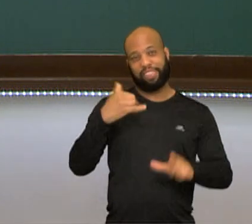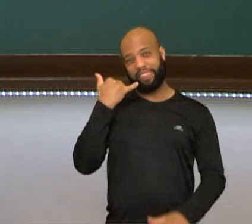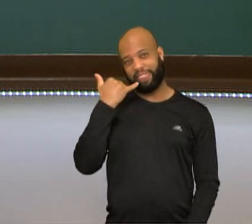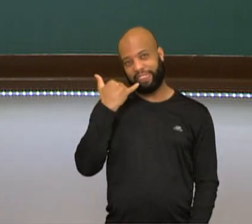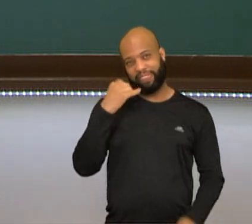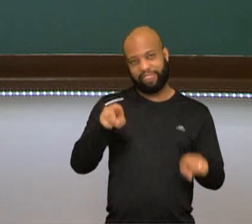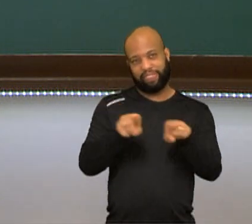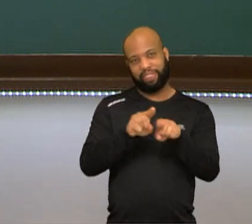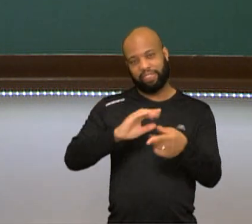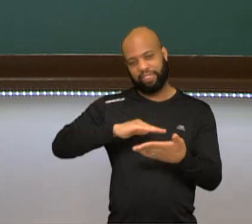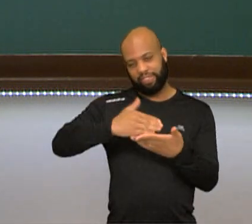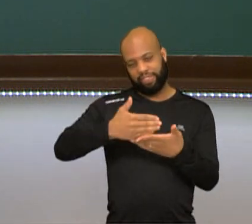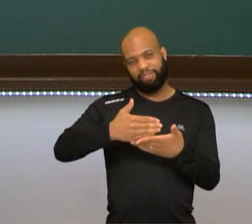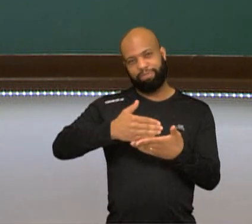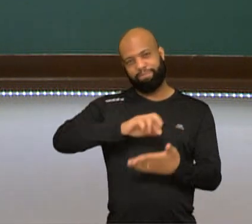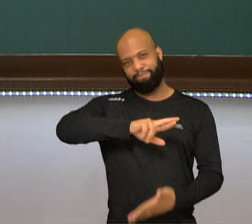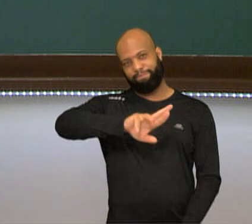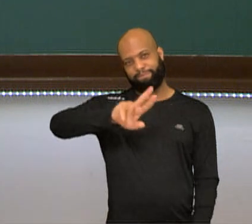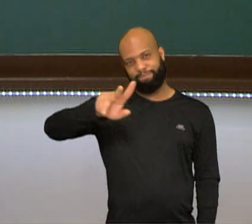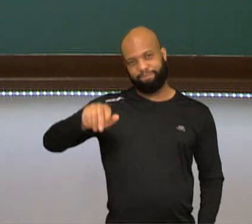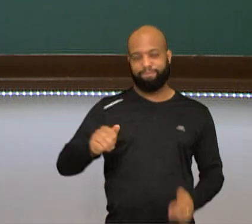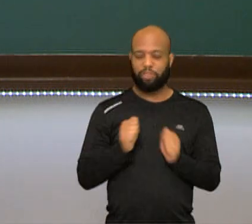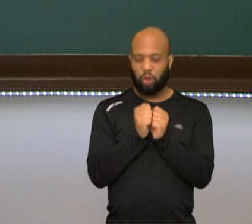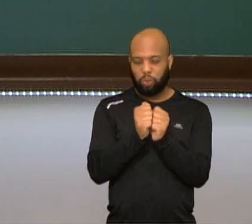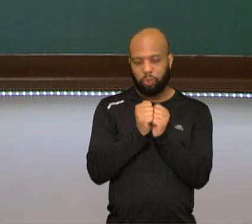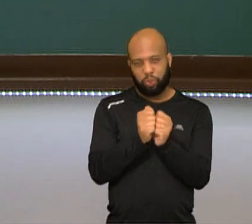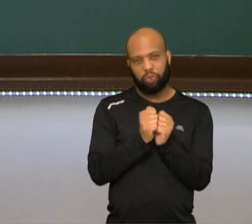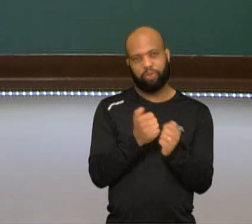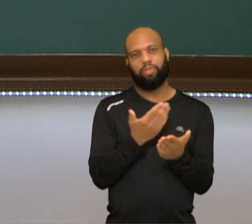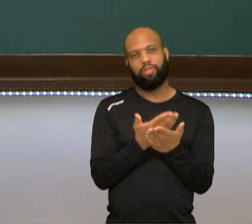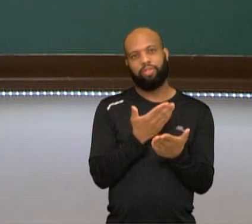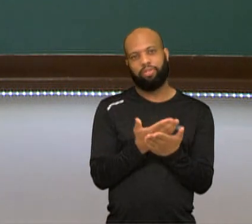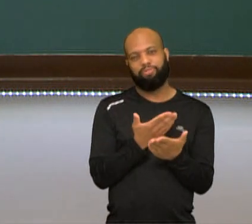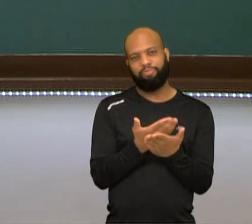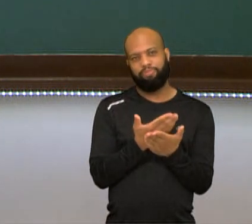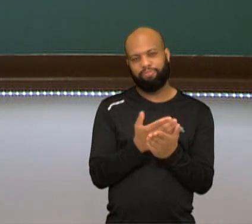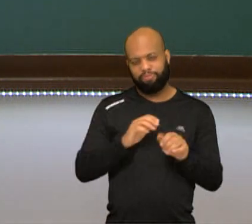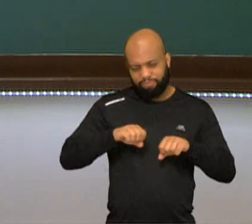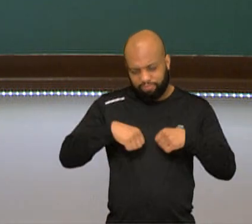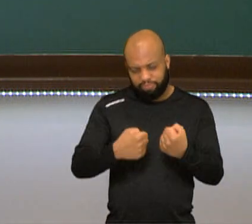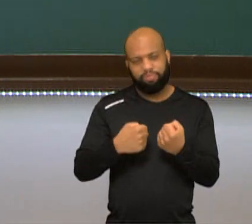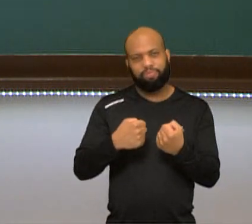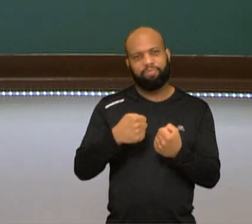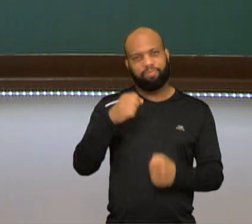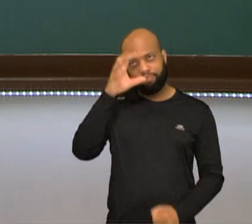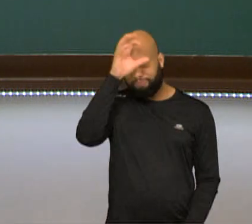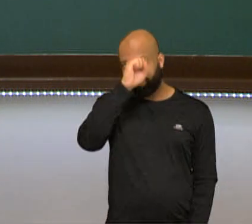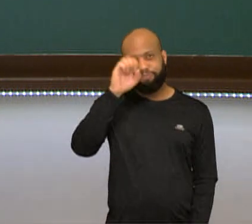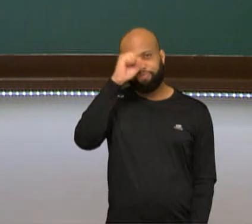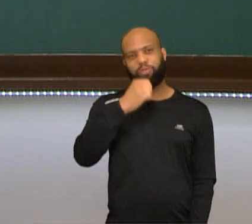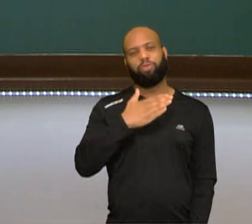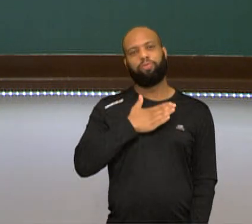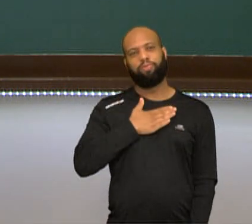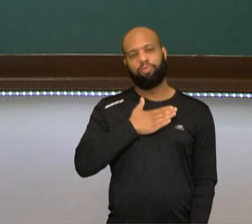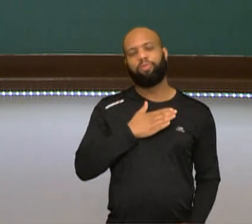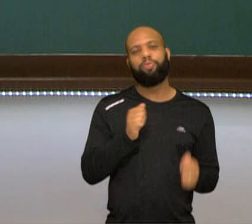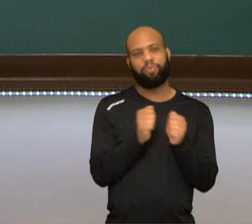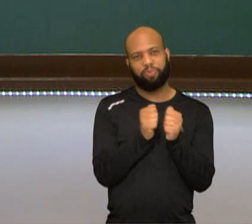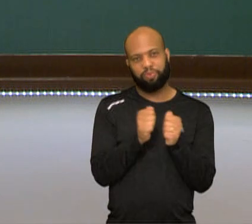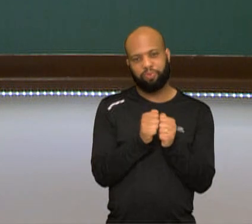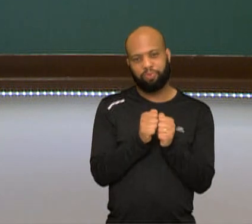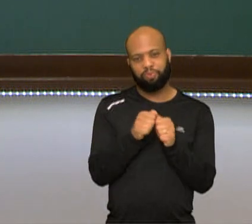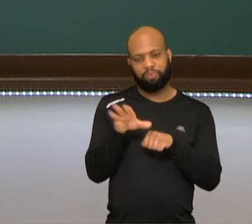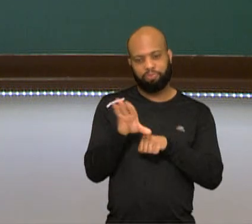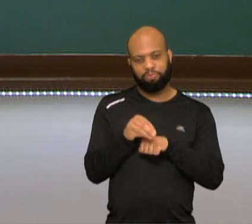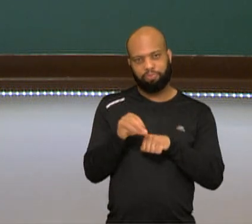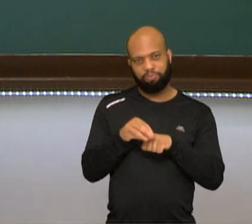de notebook, computador, acompanhando comigo, trabalhando comigo, construindo comigo o